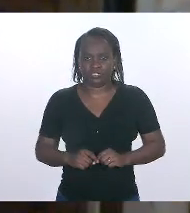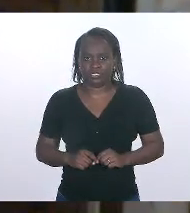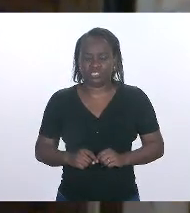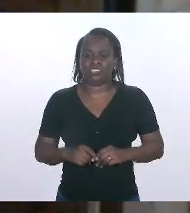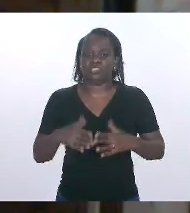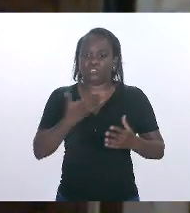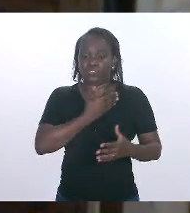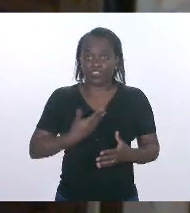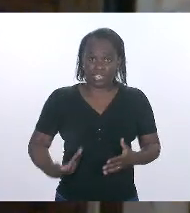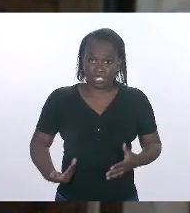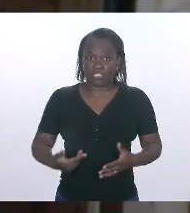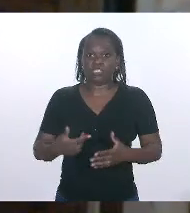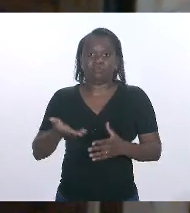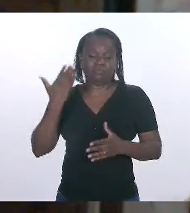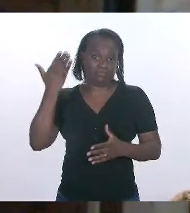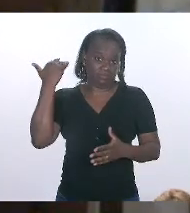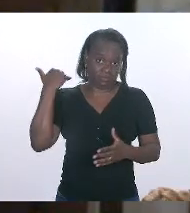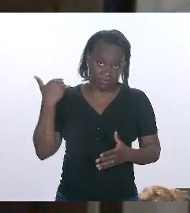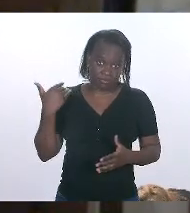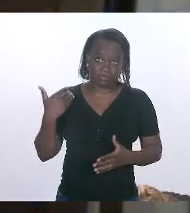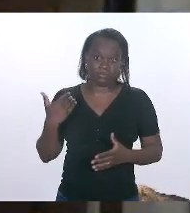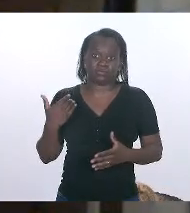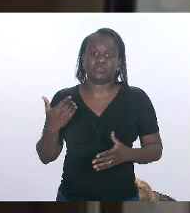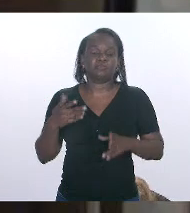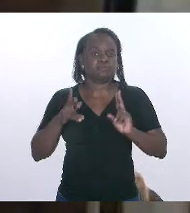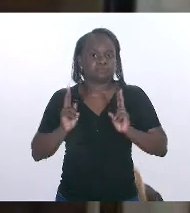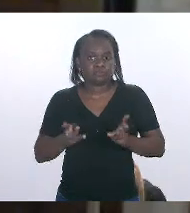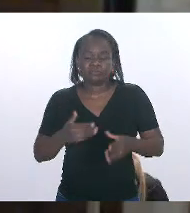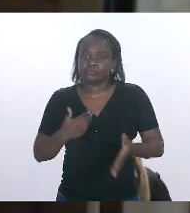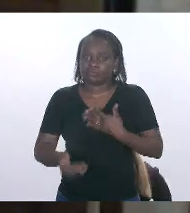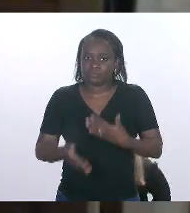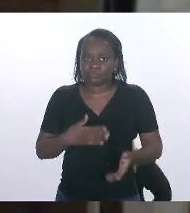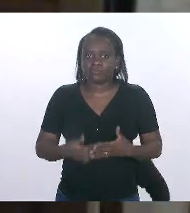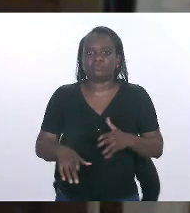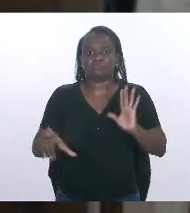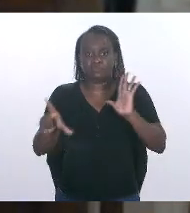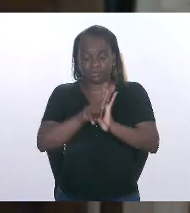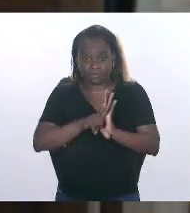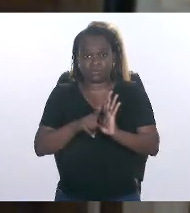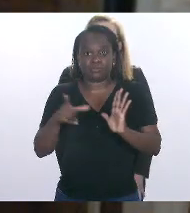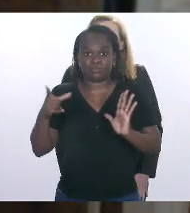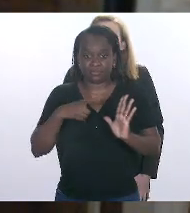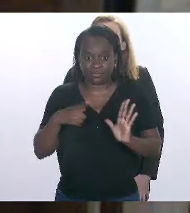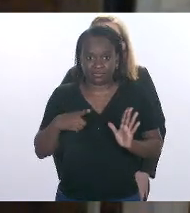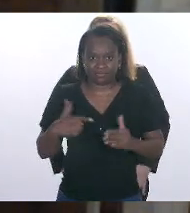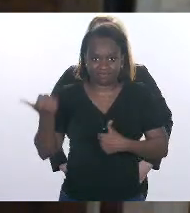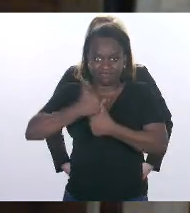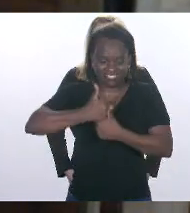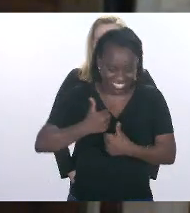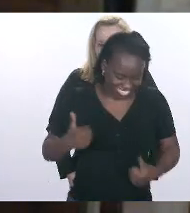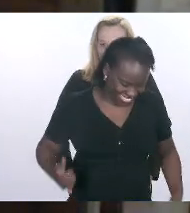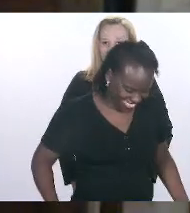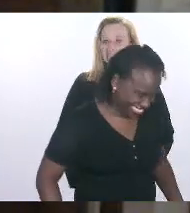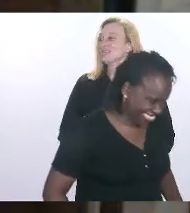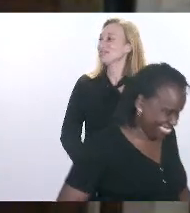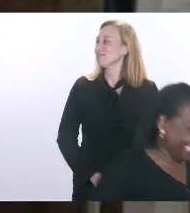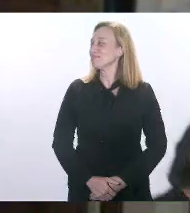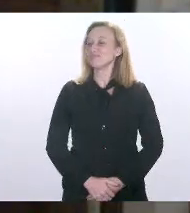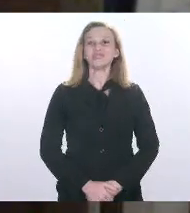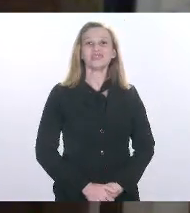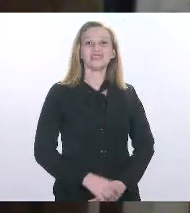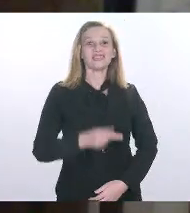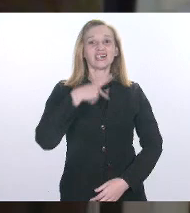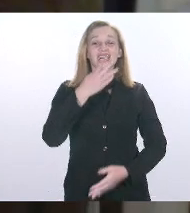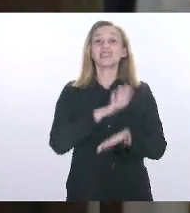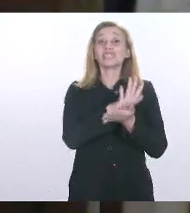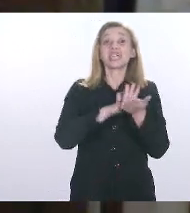Nos governos pretéritos, mesmo a legislação não falando nada sobre